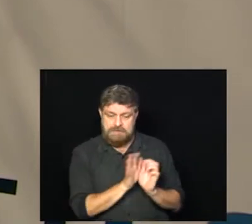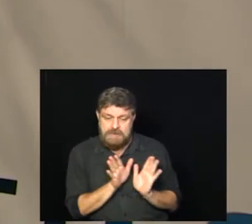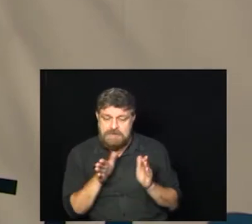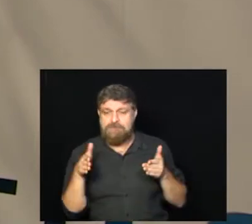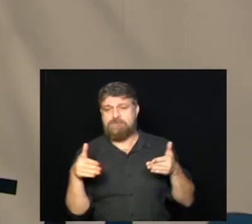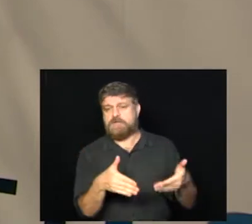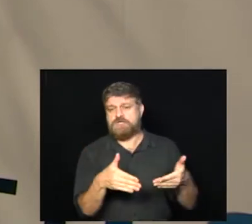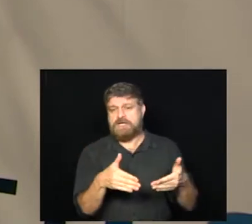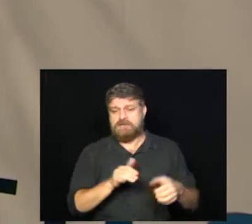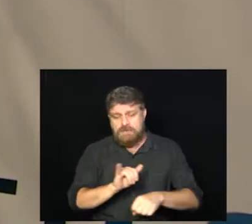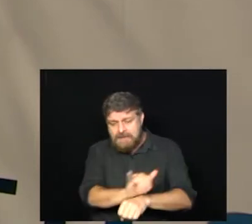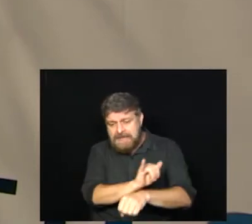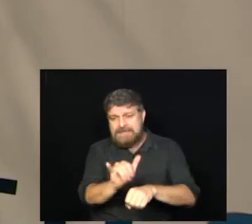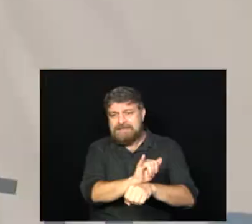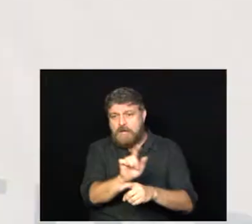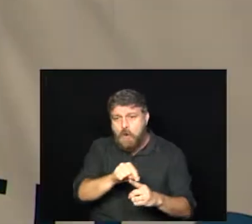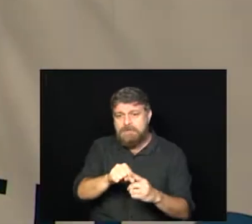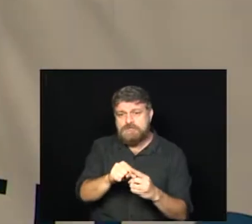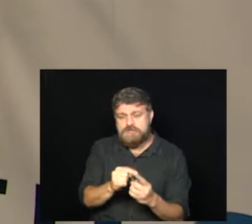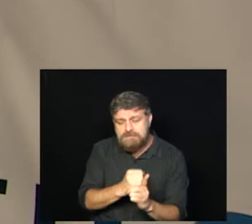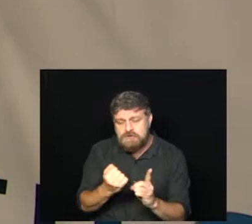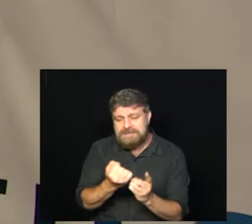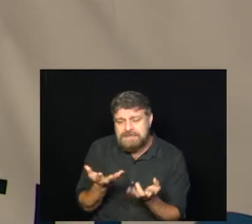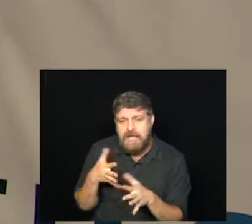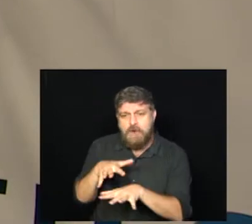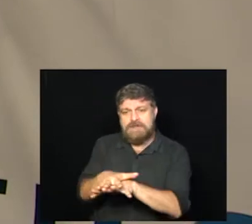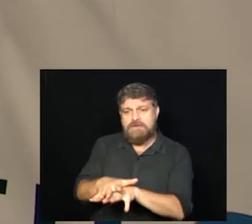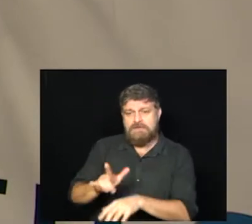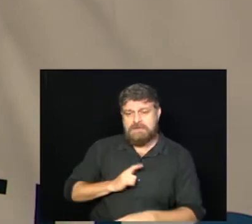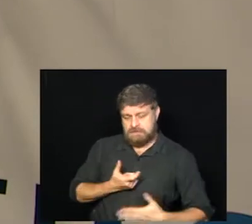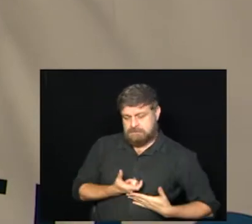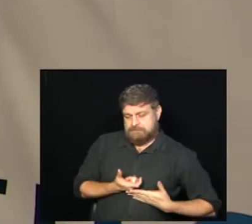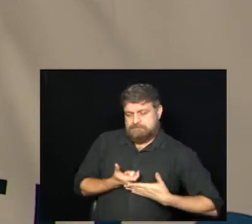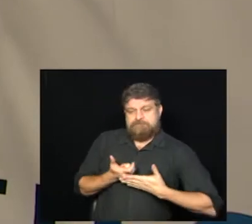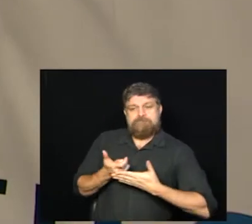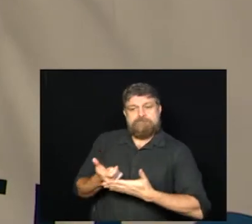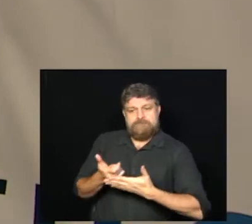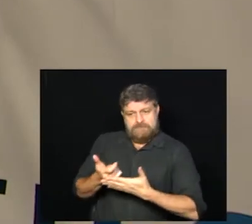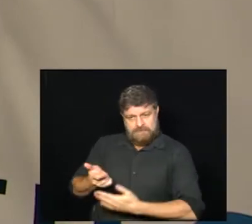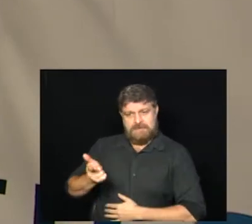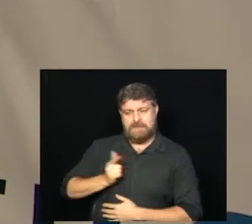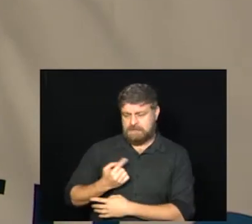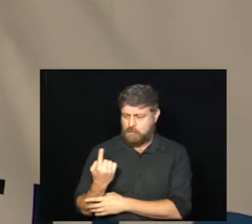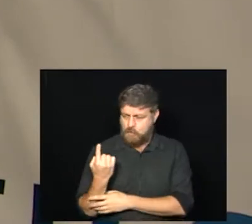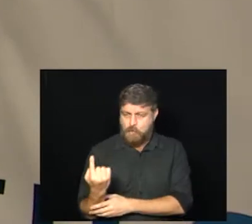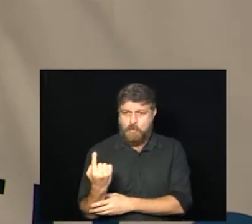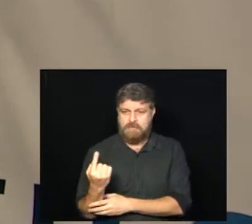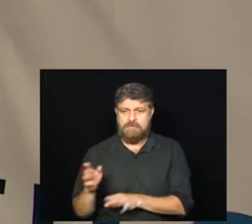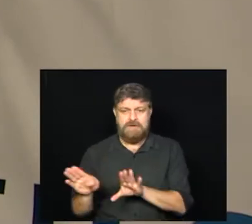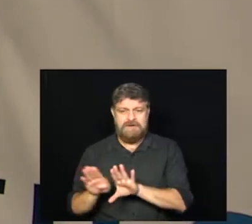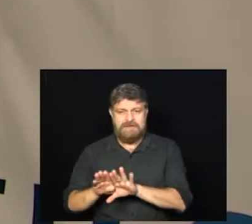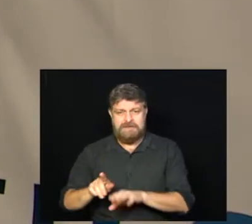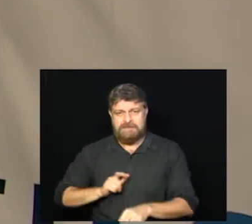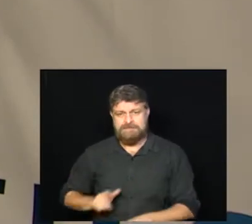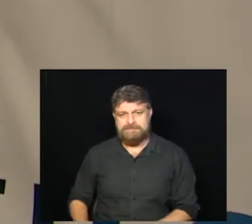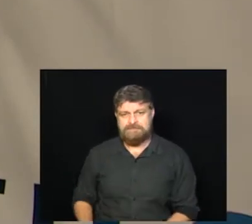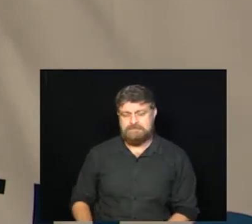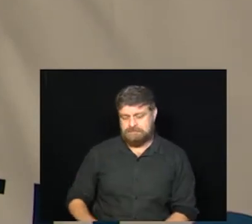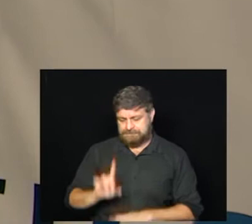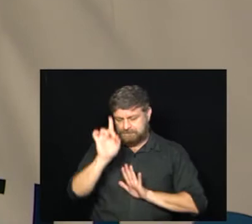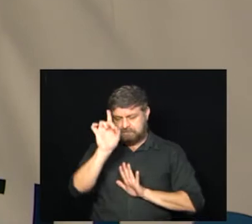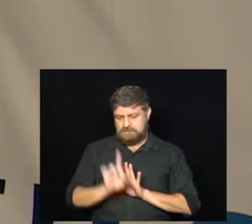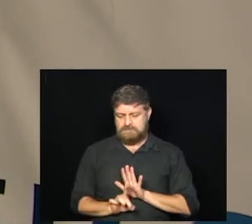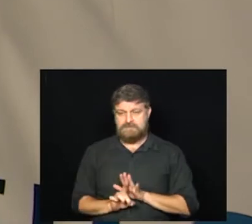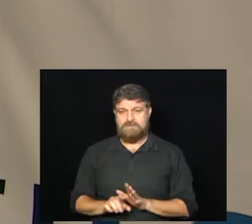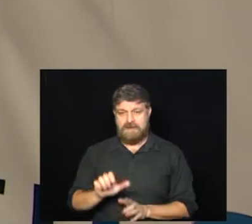como ferramenta de inclusão social. Temos um medalhista, né, e um dos nossos diretores da